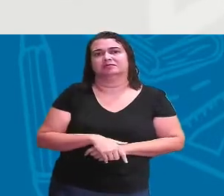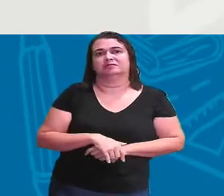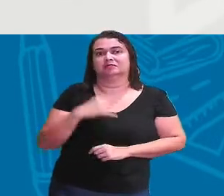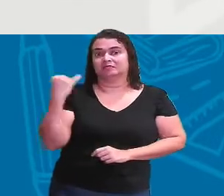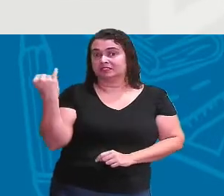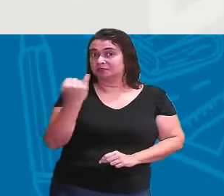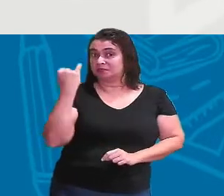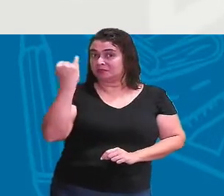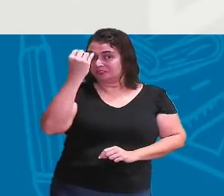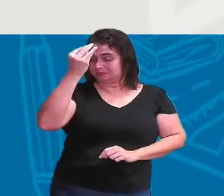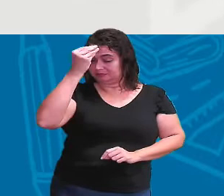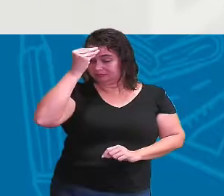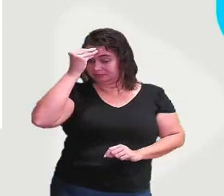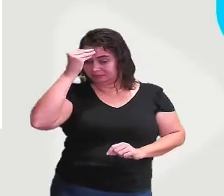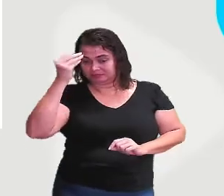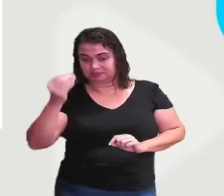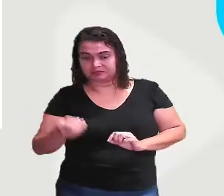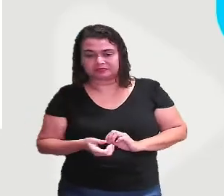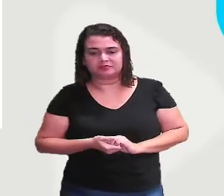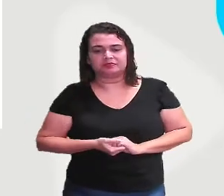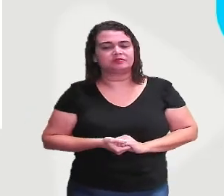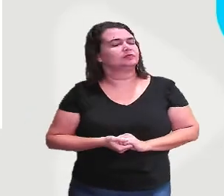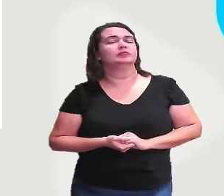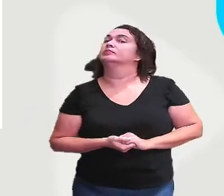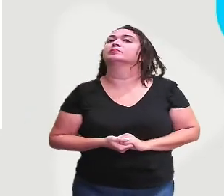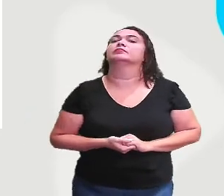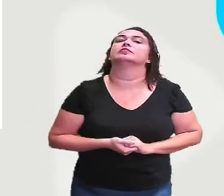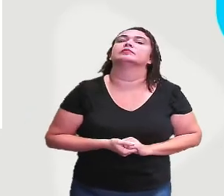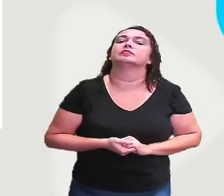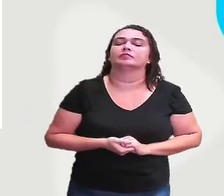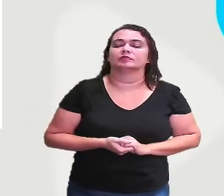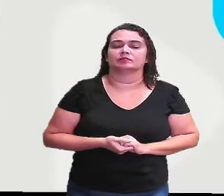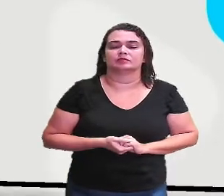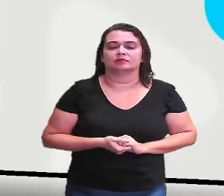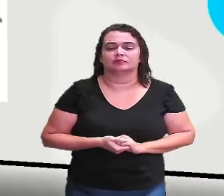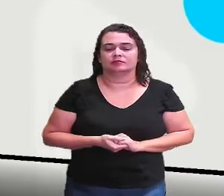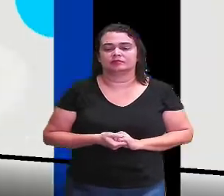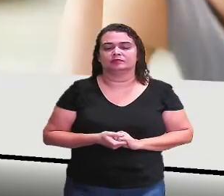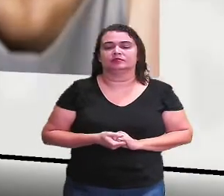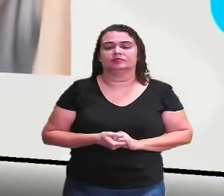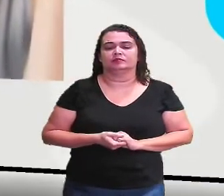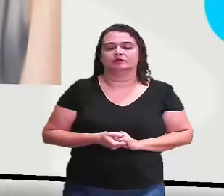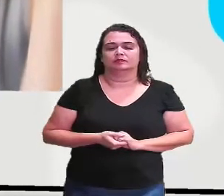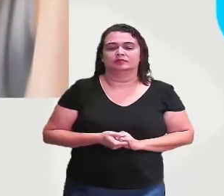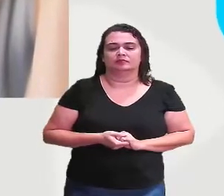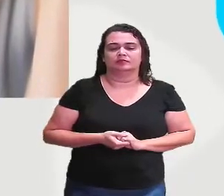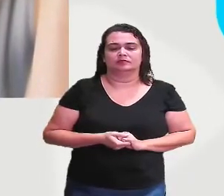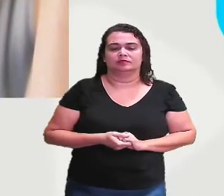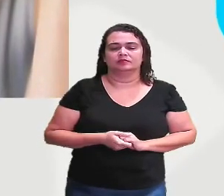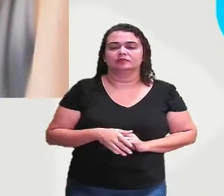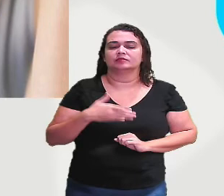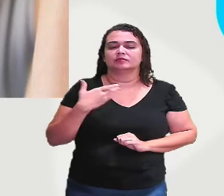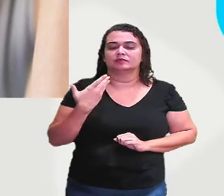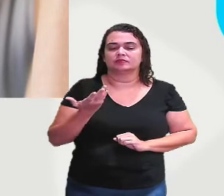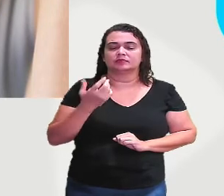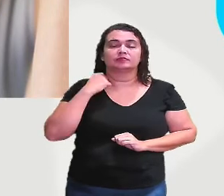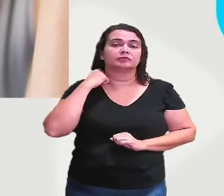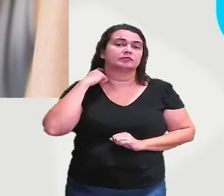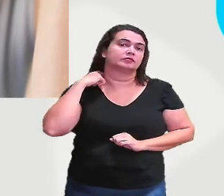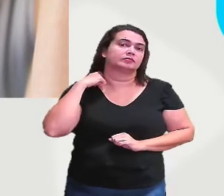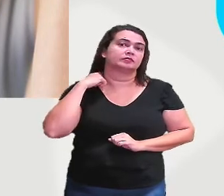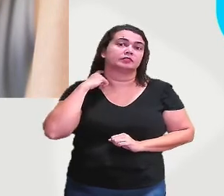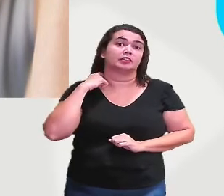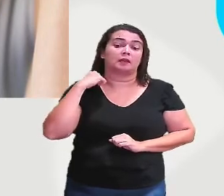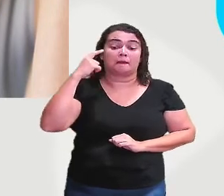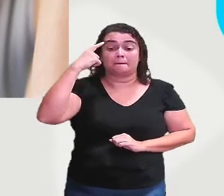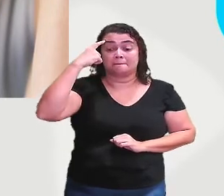mesmo, tá? E aí, claro, para a gente não perder tempo, já vou pedir para a produção do nosso próximo slide aí já abrir essa imagem. Quando eu penso em